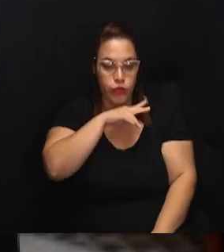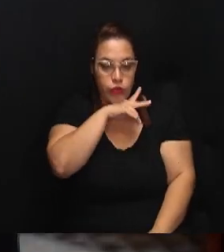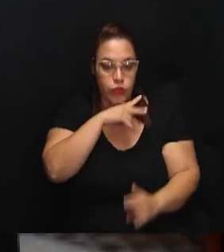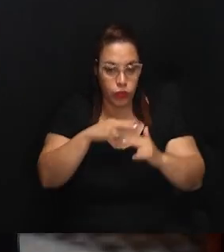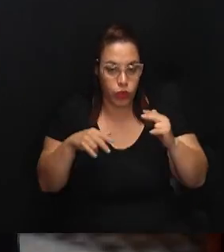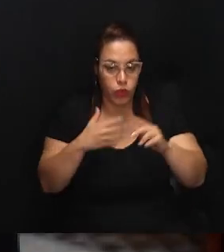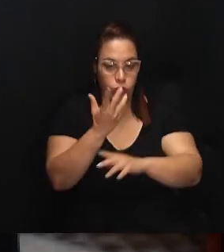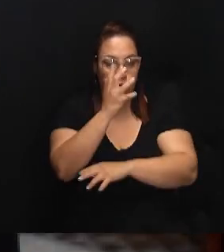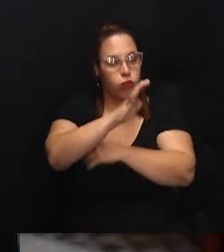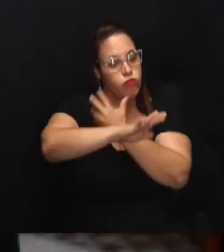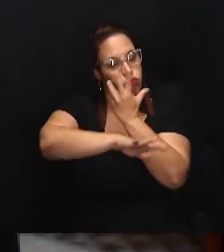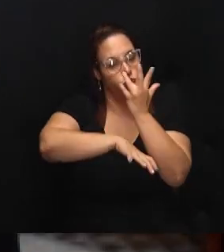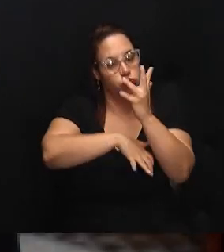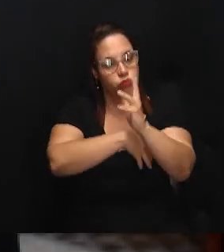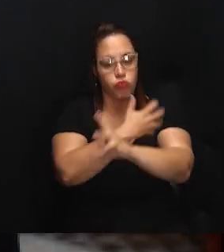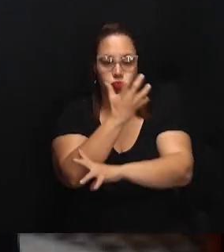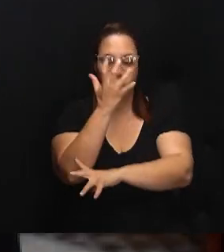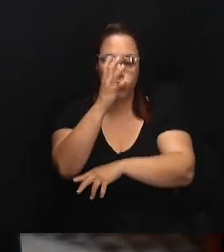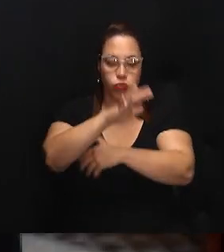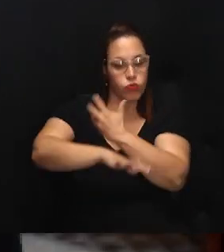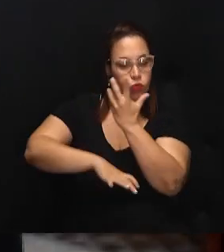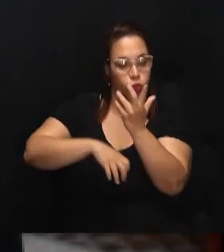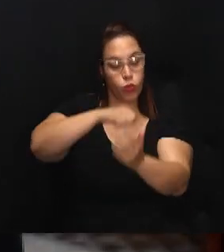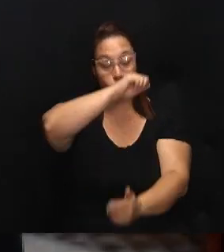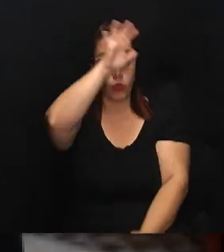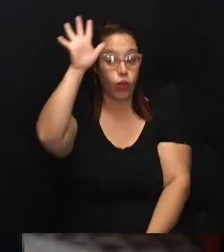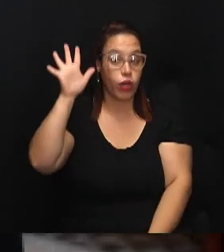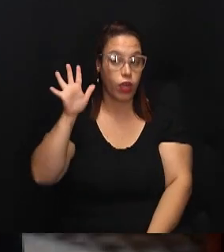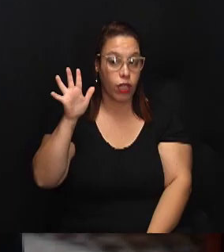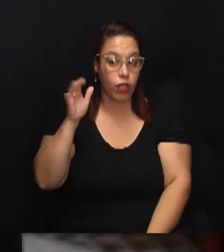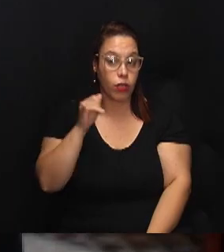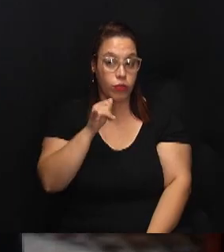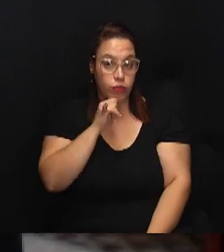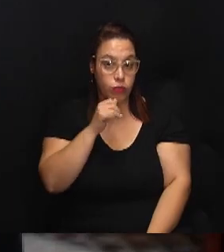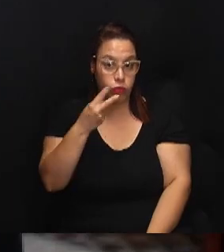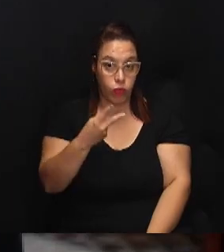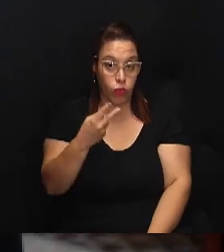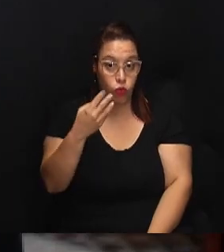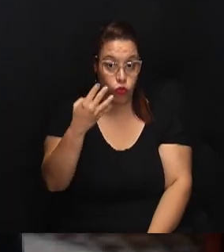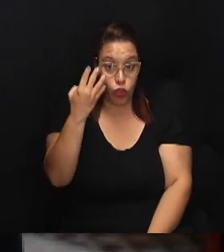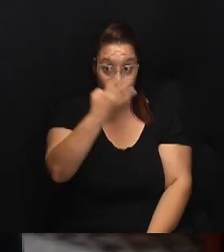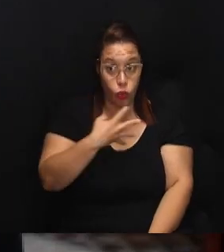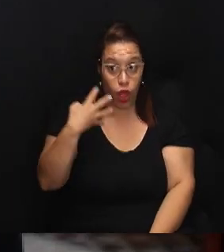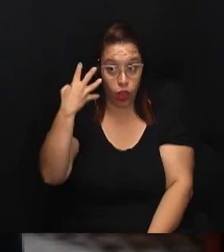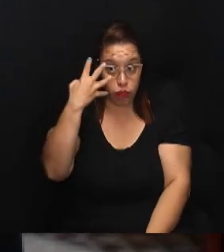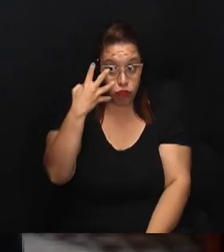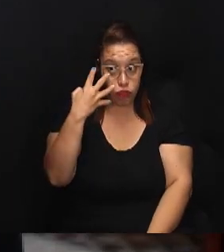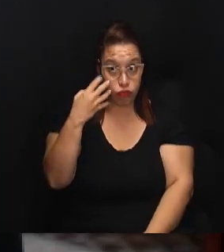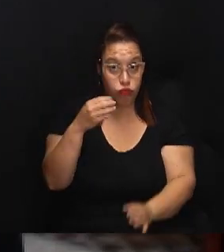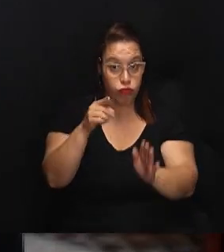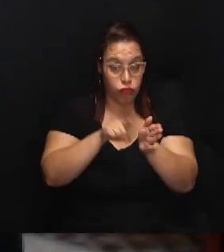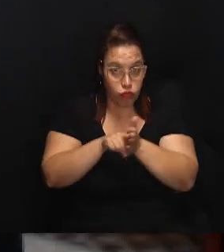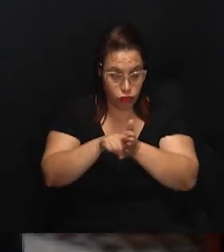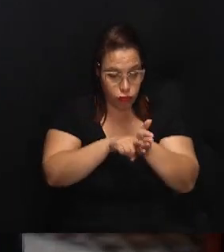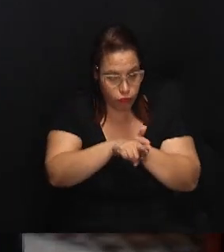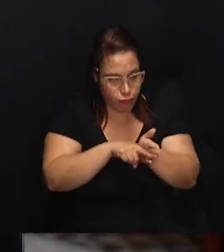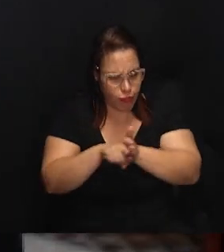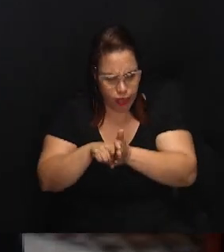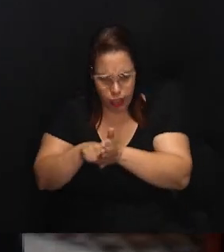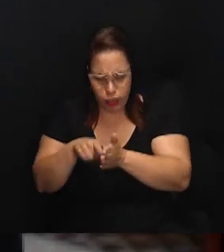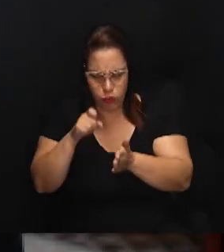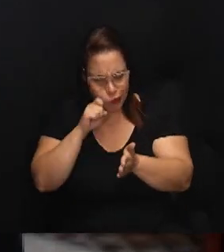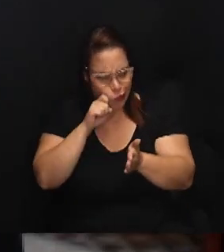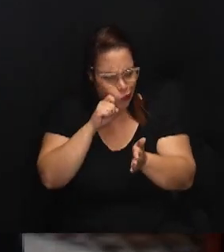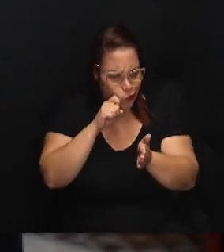de animais e de plantas em uma área de floresta tropical, tendo 24 horas para coletar todos os dados que a